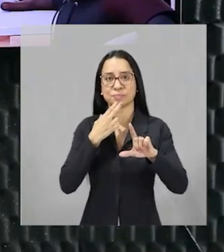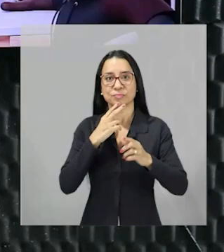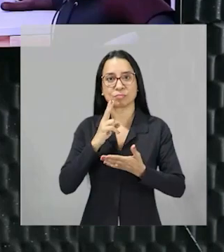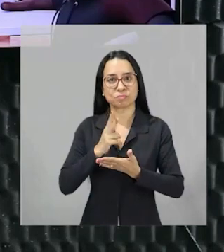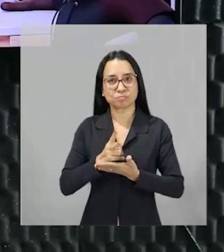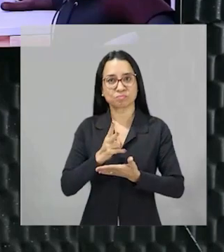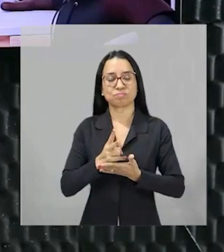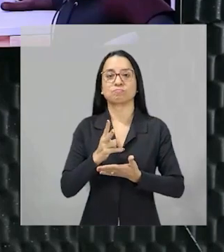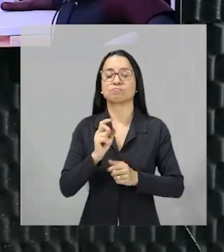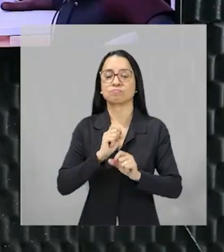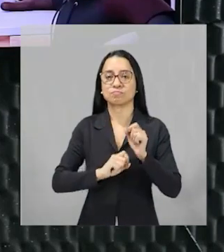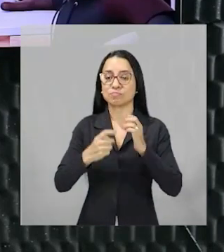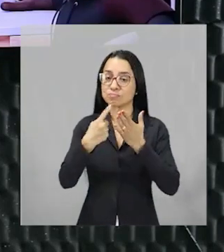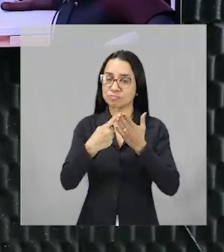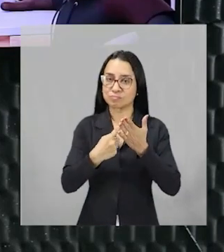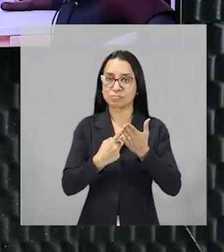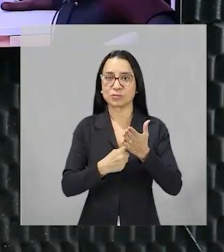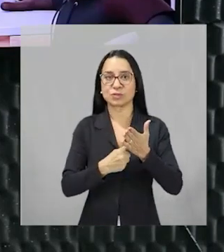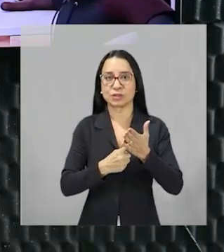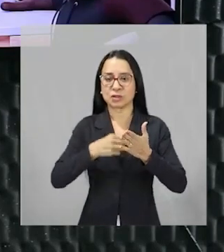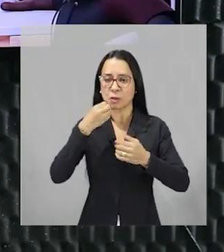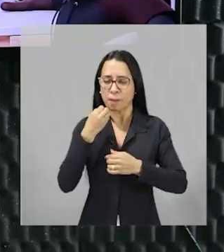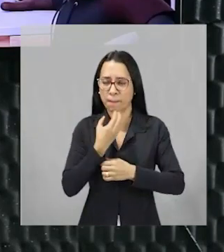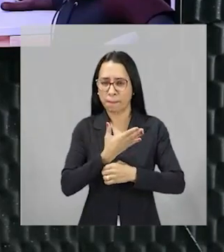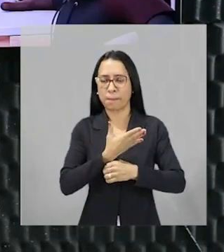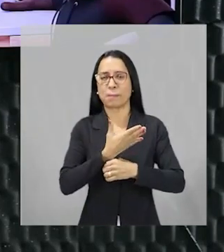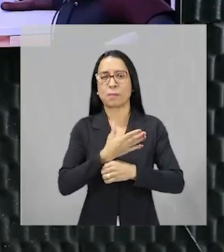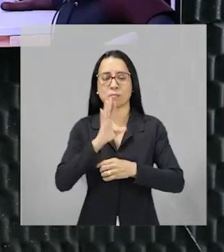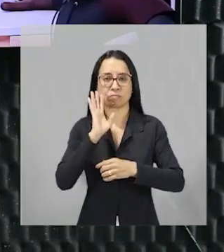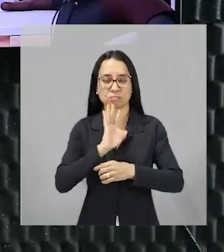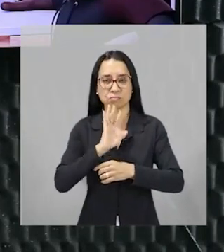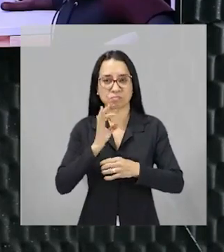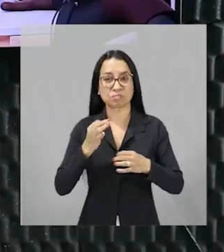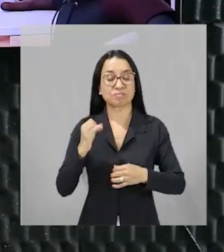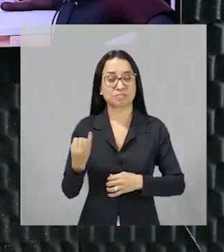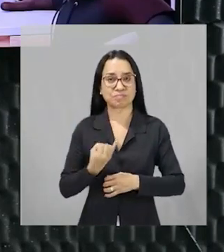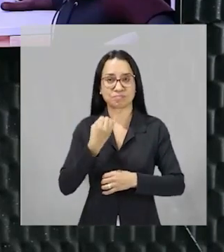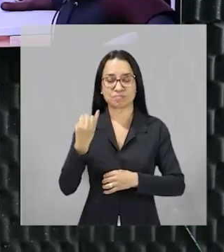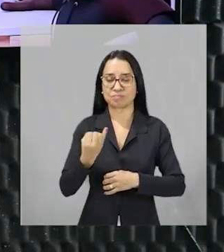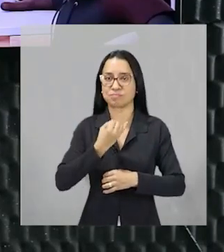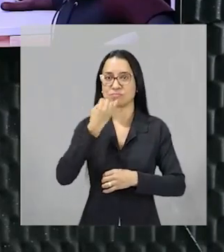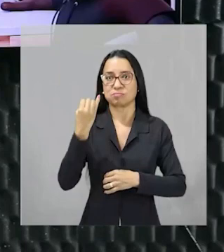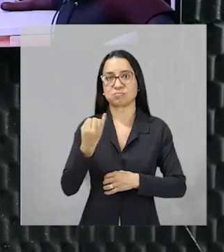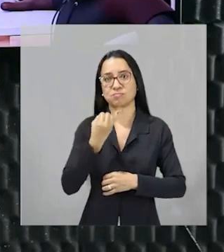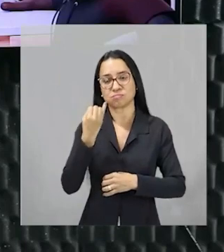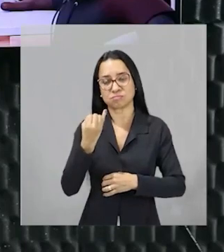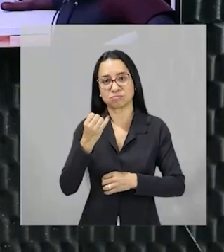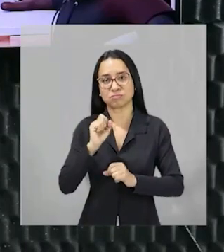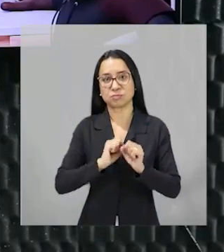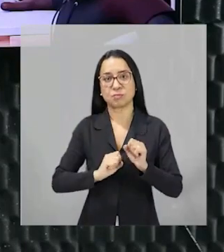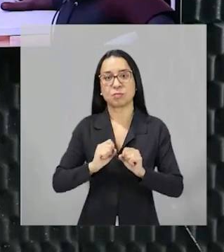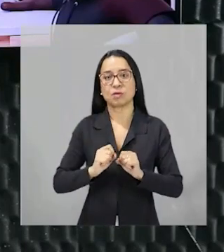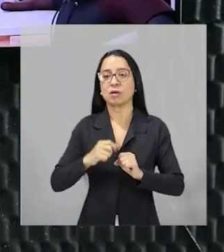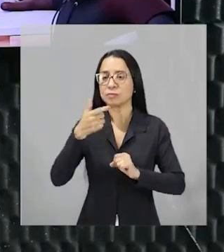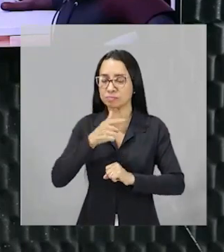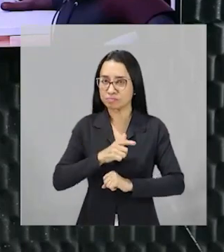dando continuidade, galera, esse projeto que está fazendo aí muito sucesso, tá certo? Um projeto fenomenal, mais um, né, da Plataforma Gonçalves